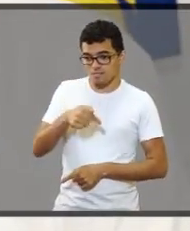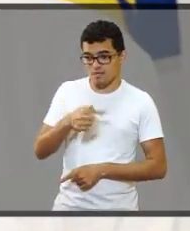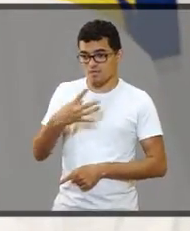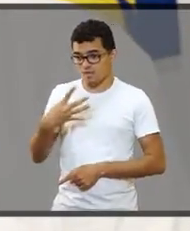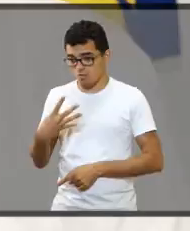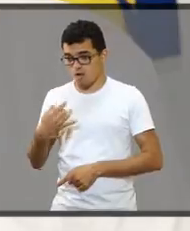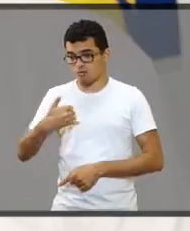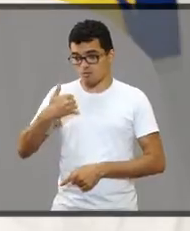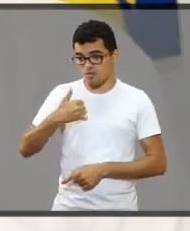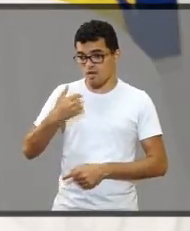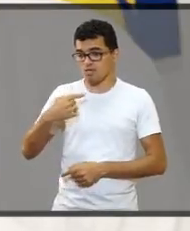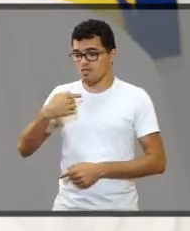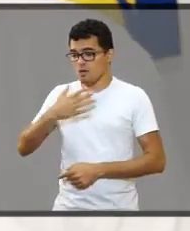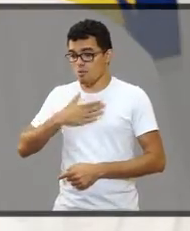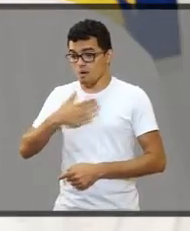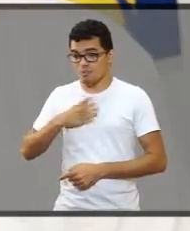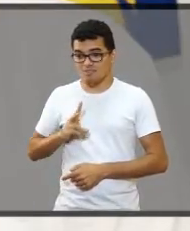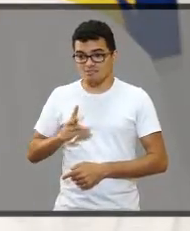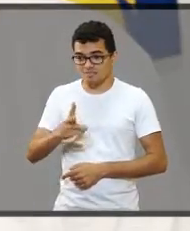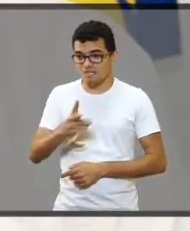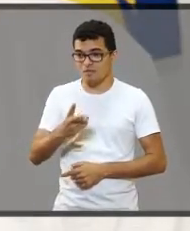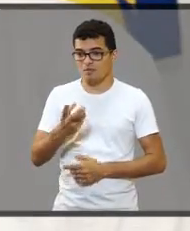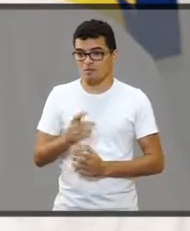mim sempre...